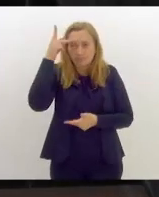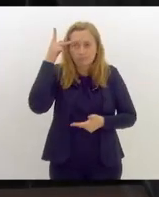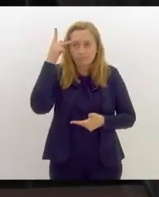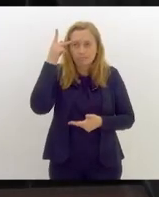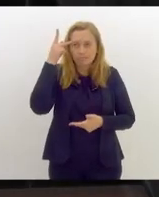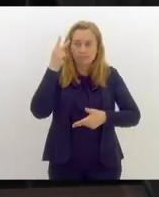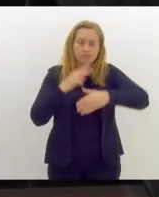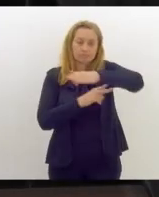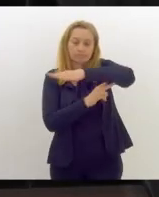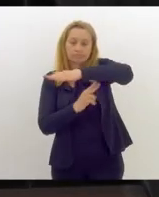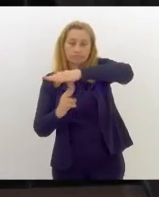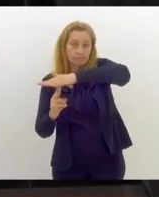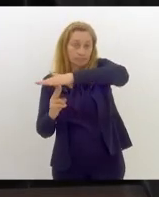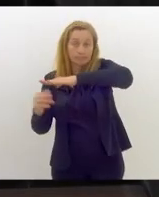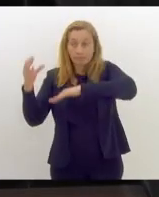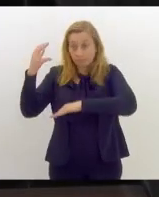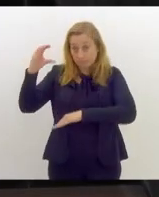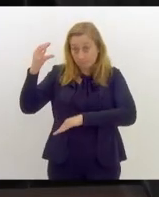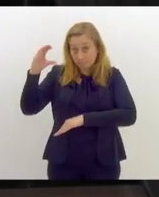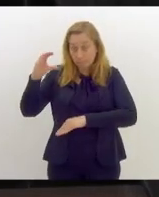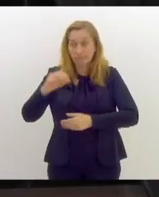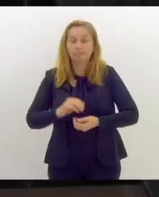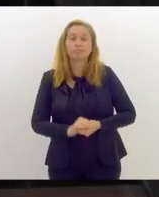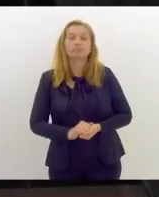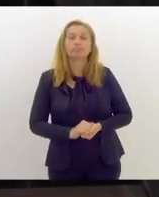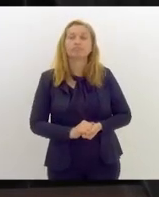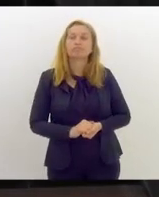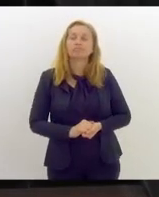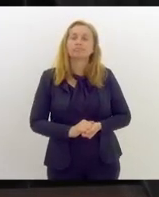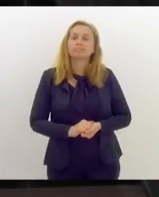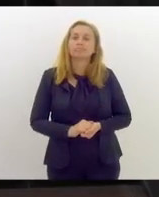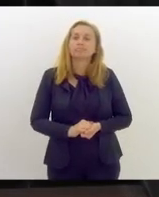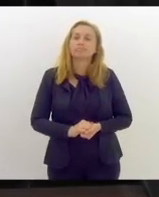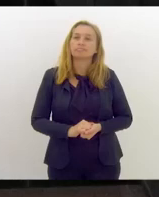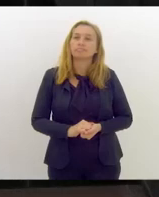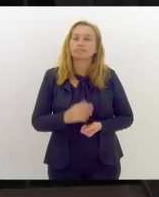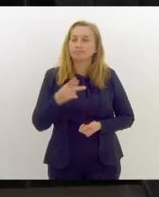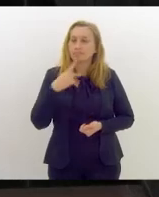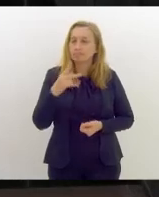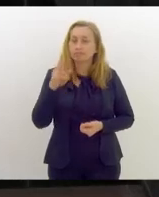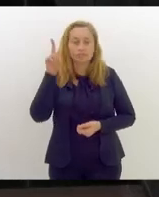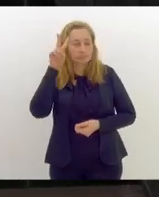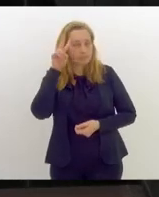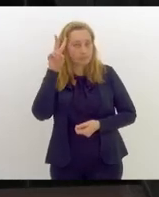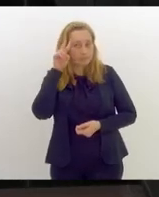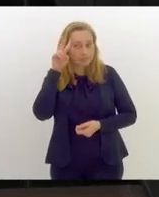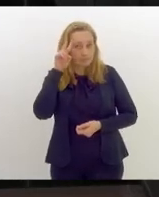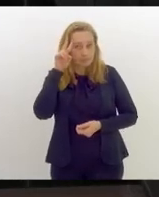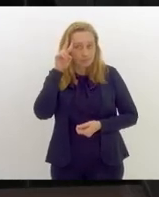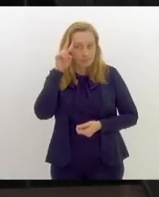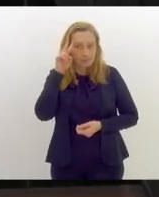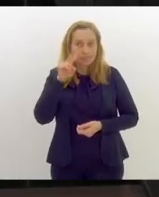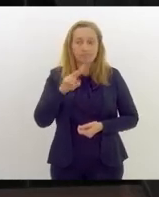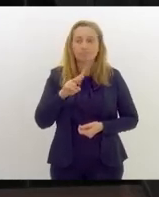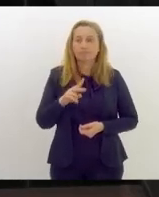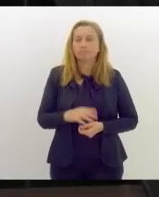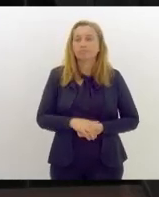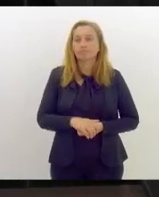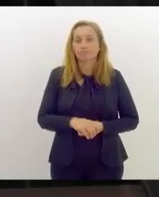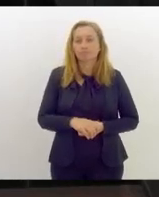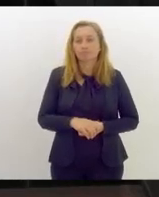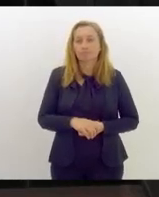transitam pela ponte rio-niterói É bom que se diga que na segunda-feira está pelo menos